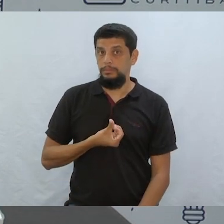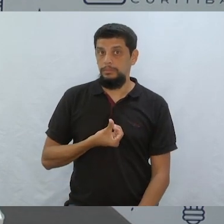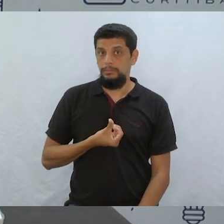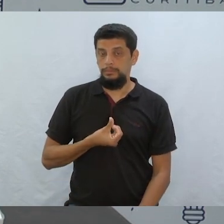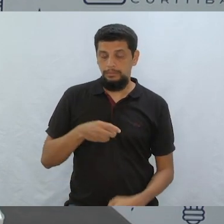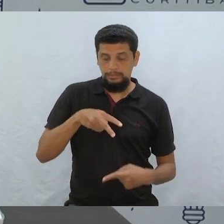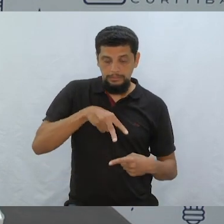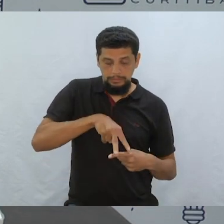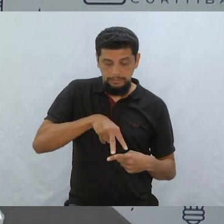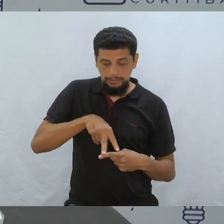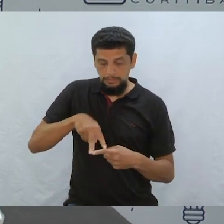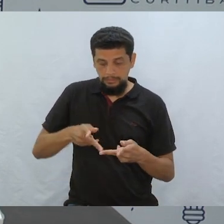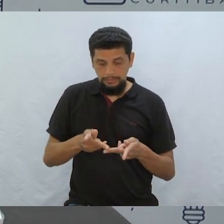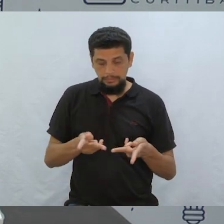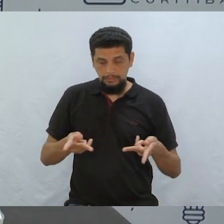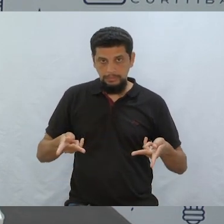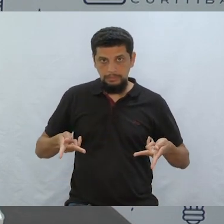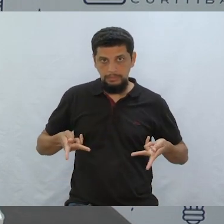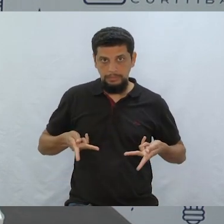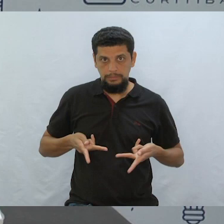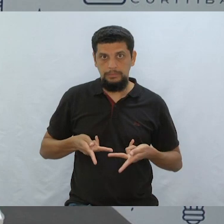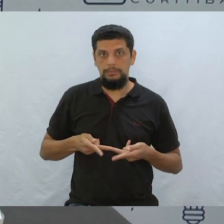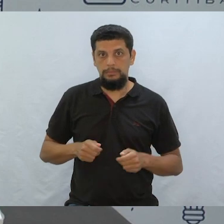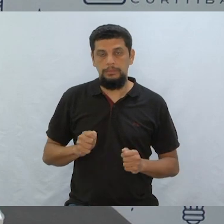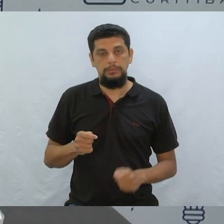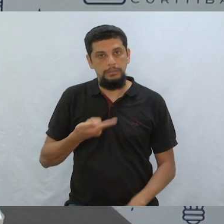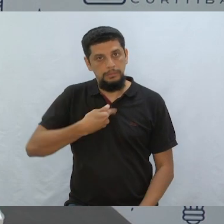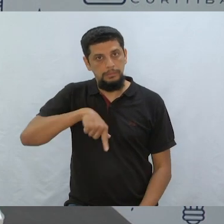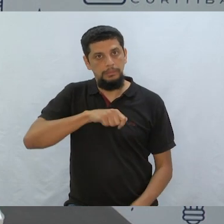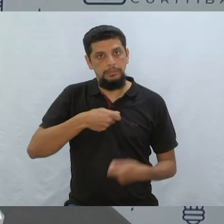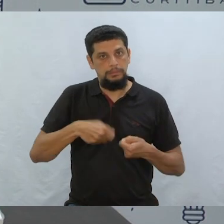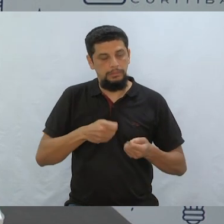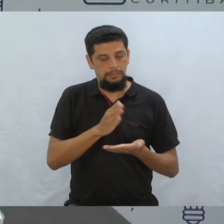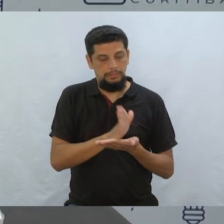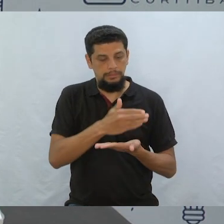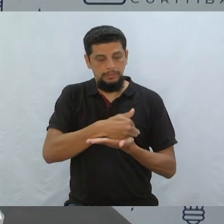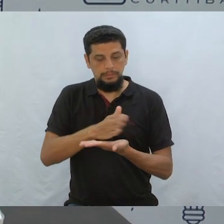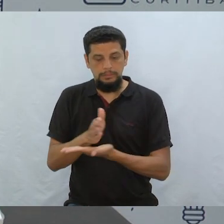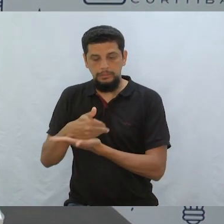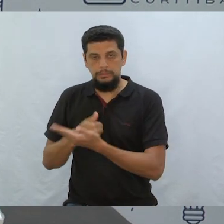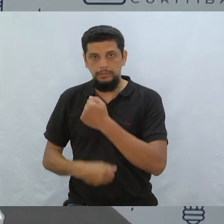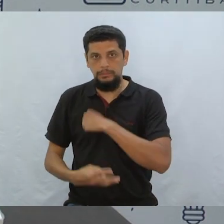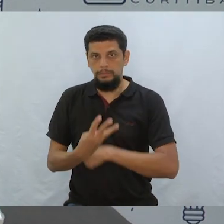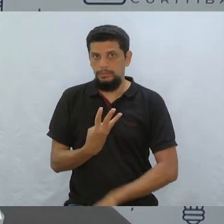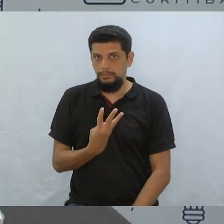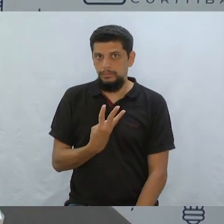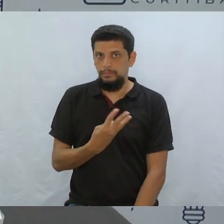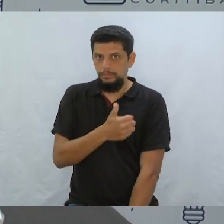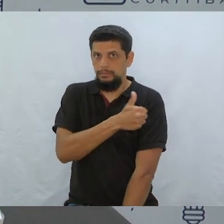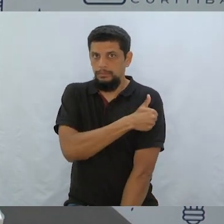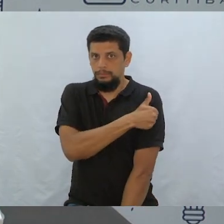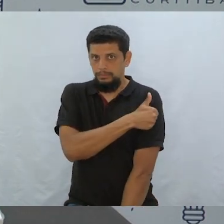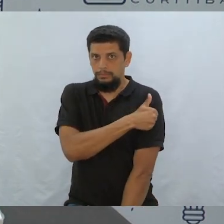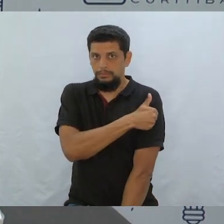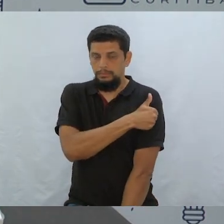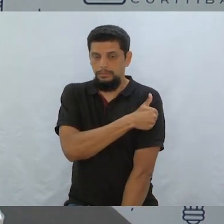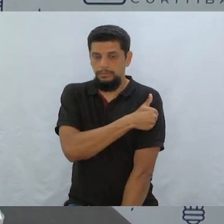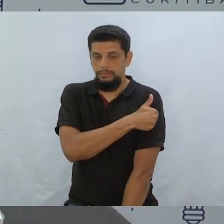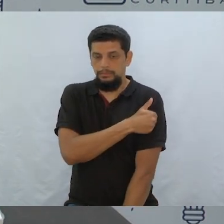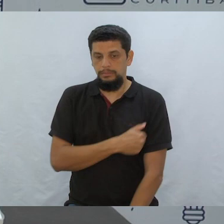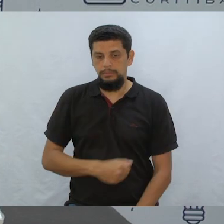4, 5 e 6. 6 pedaços. E esses 6 pedaços nós temos que dividir entre os 3. Então, agora eu vou